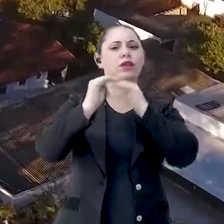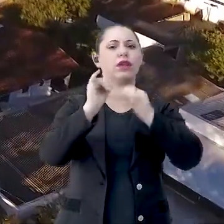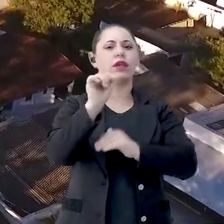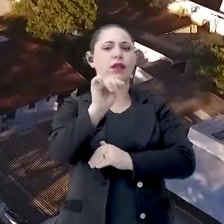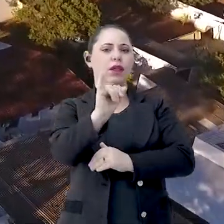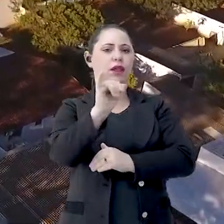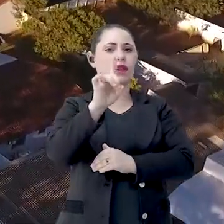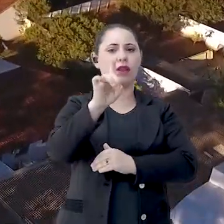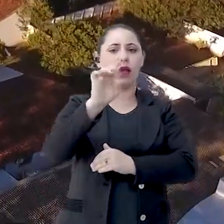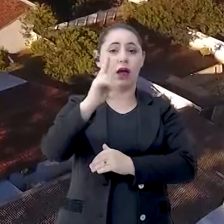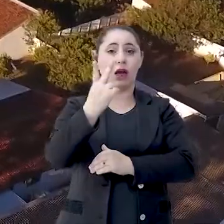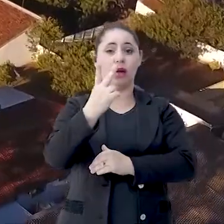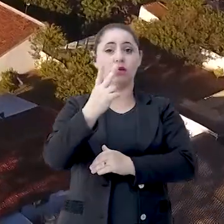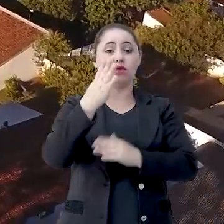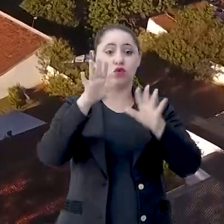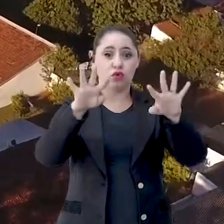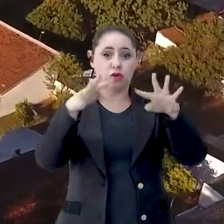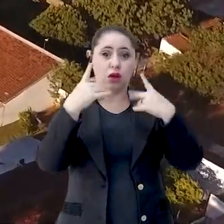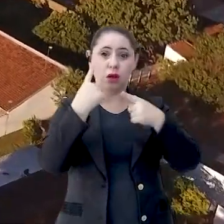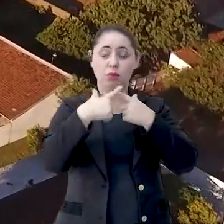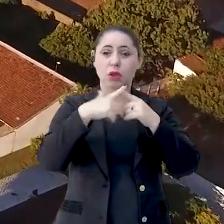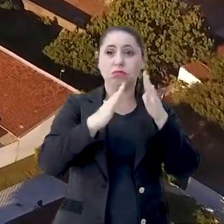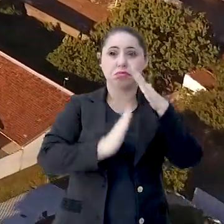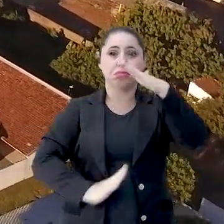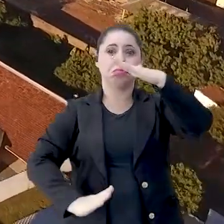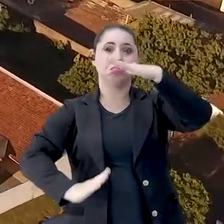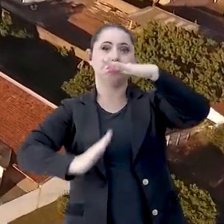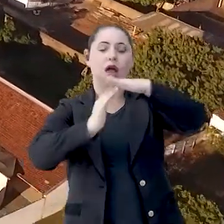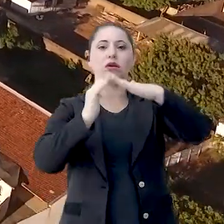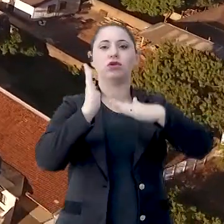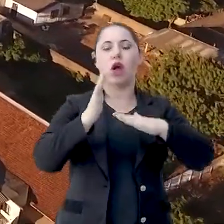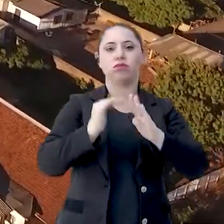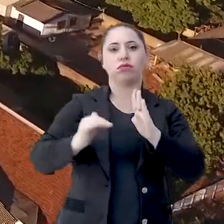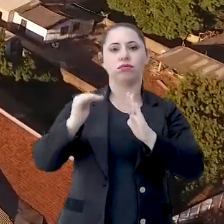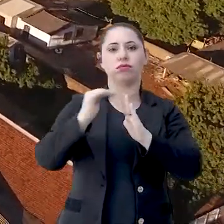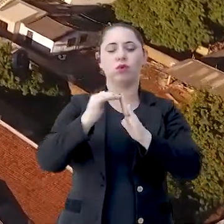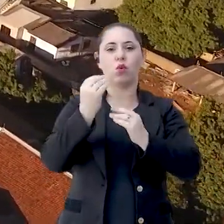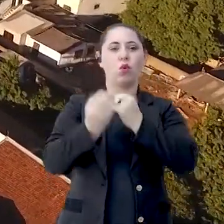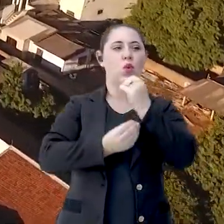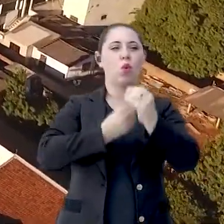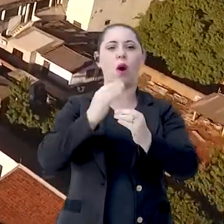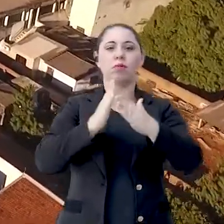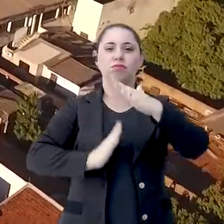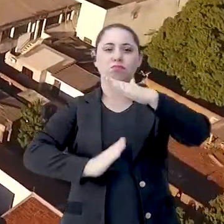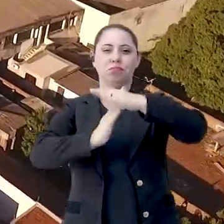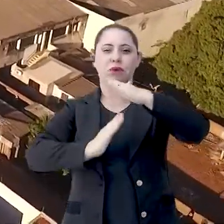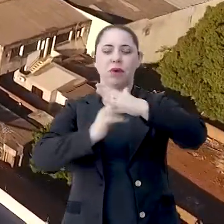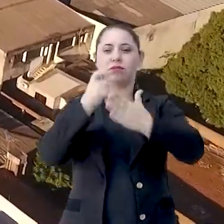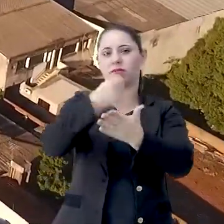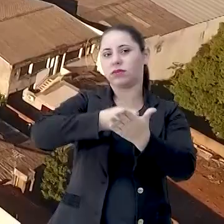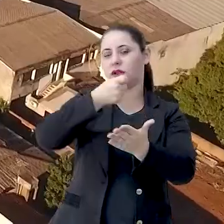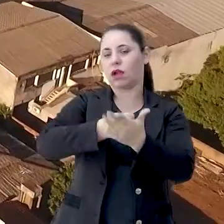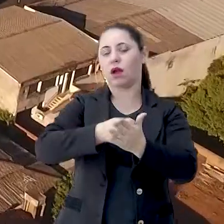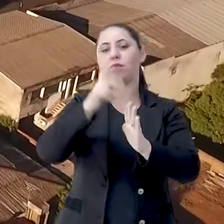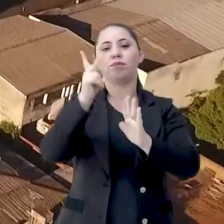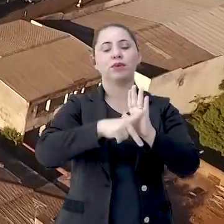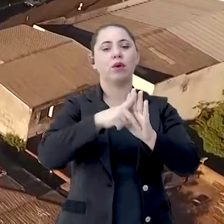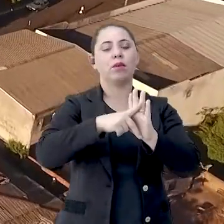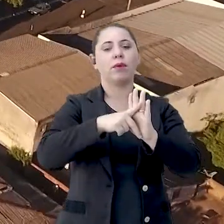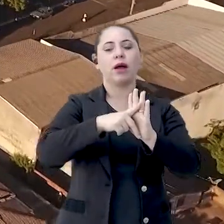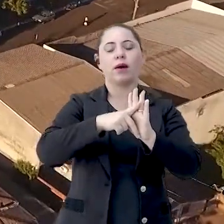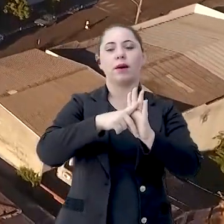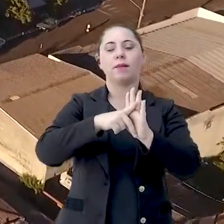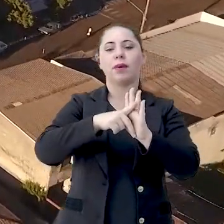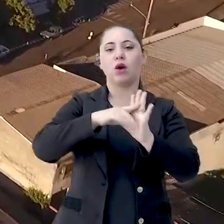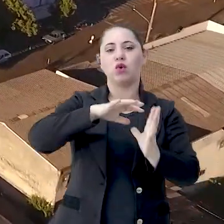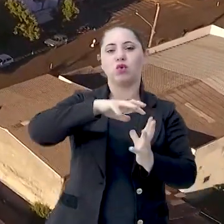últimos 4 anos, Naviraí tem passado por várias obras, entre elas restauração e implantação de pavimentação